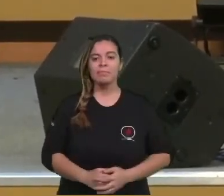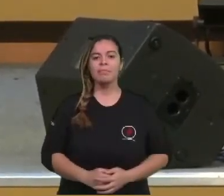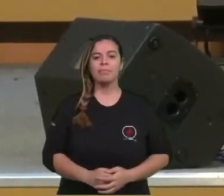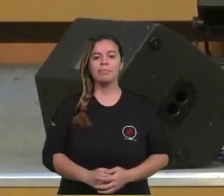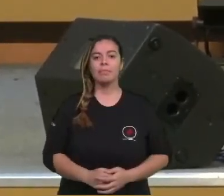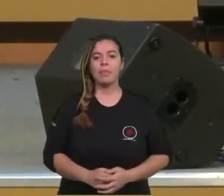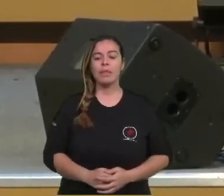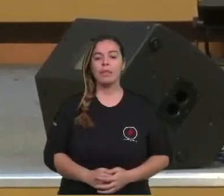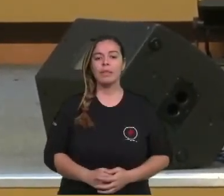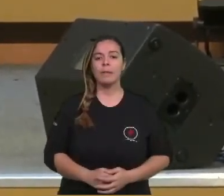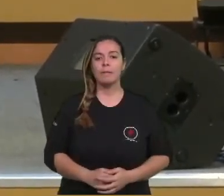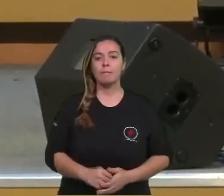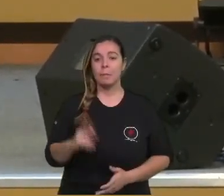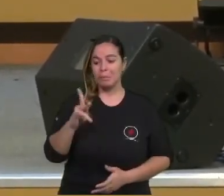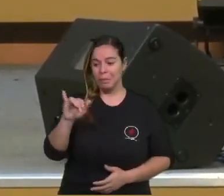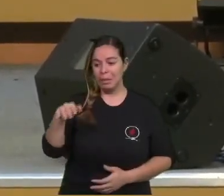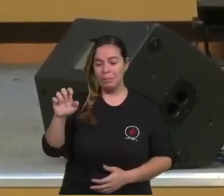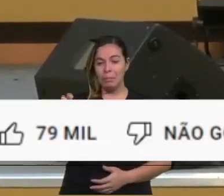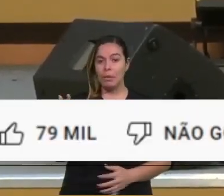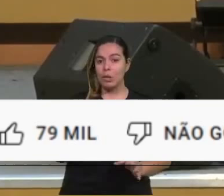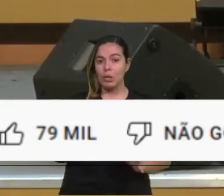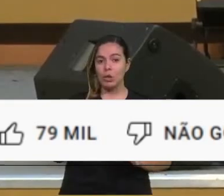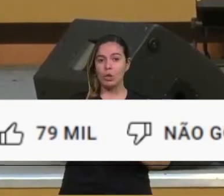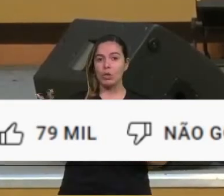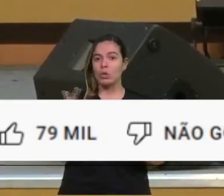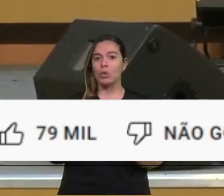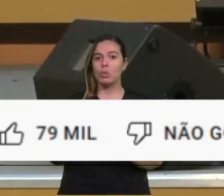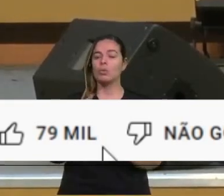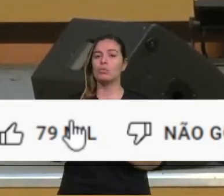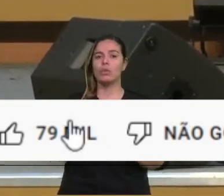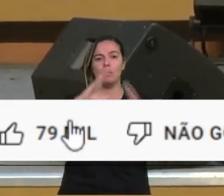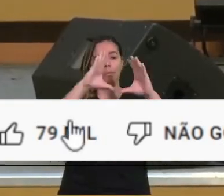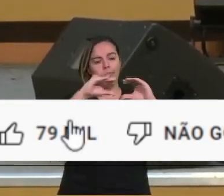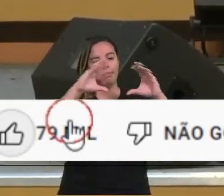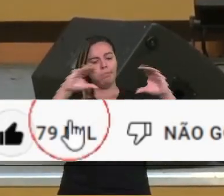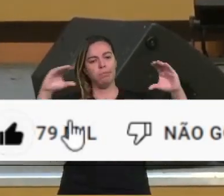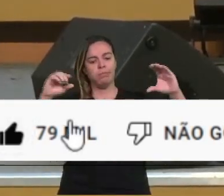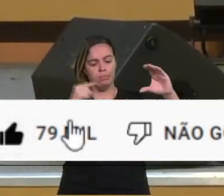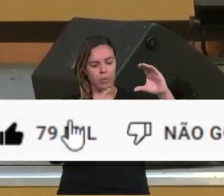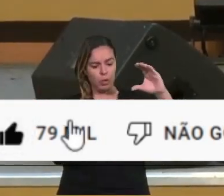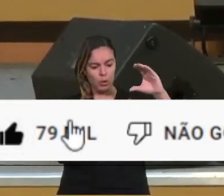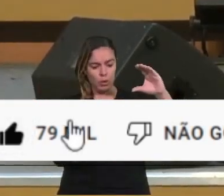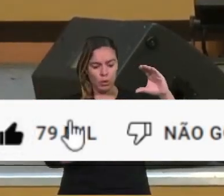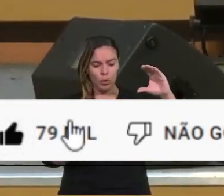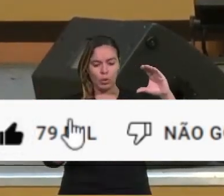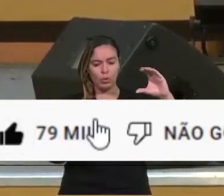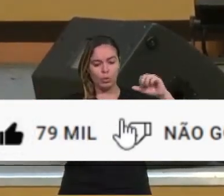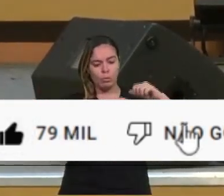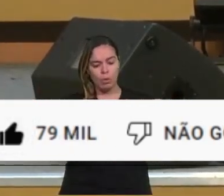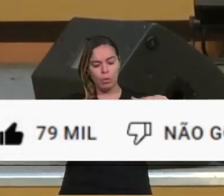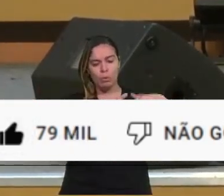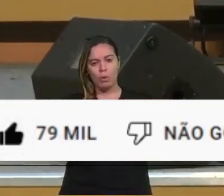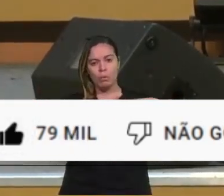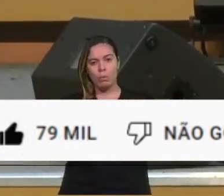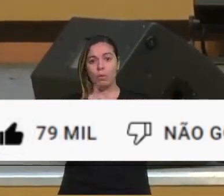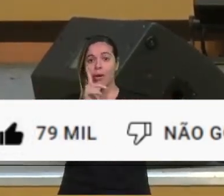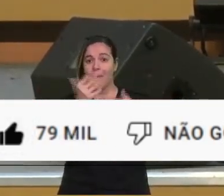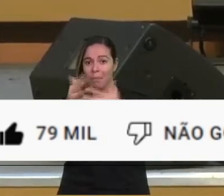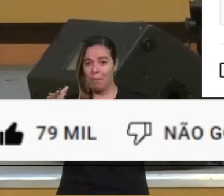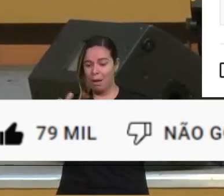nossos pais estiveram todos debaixo da mesma nuvem, todos passaram pelo